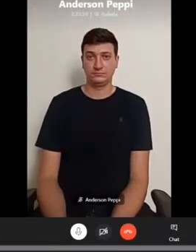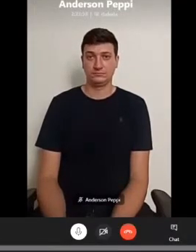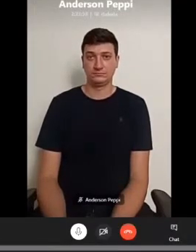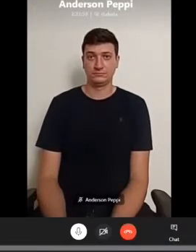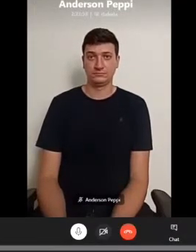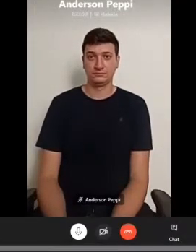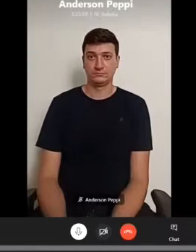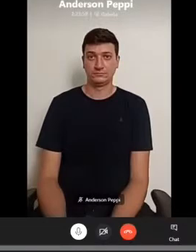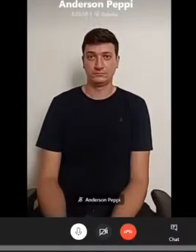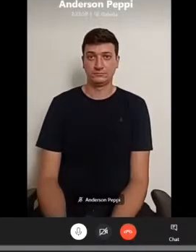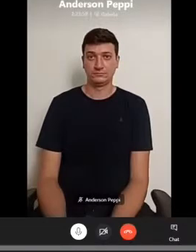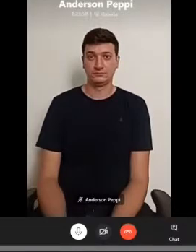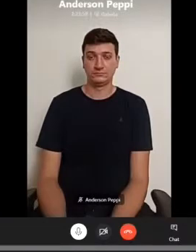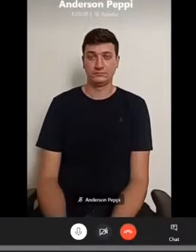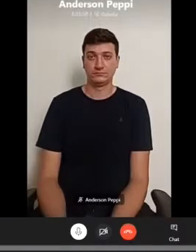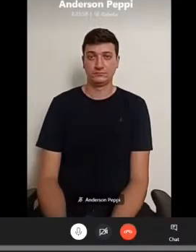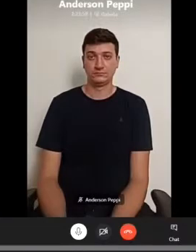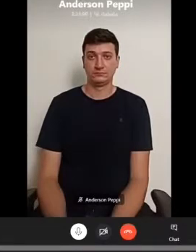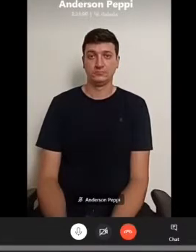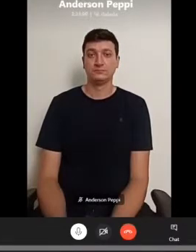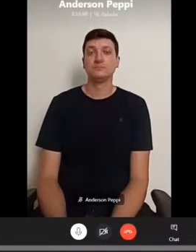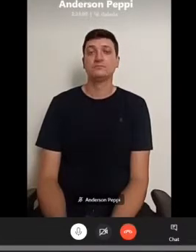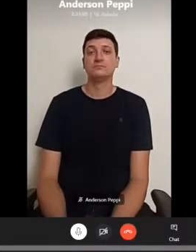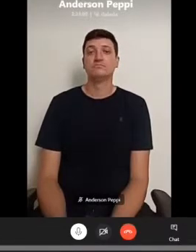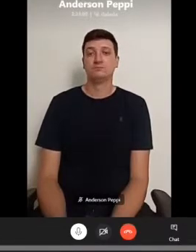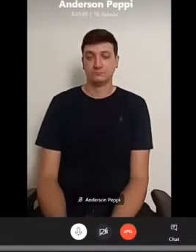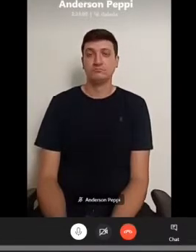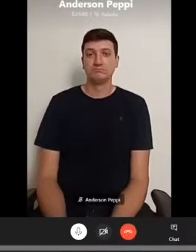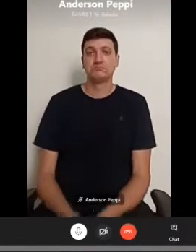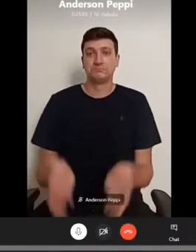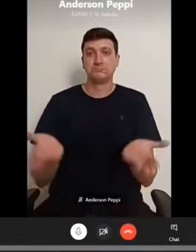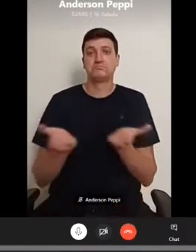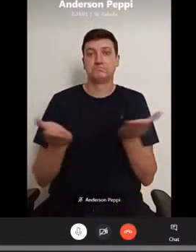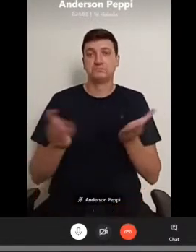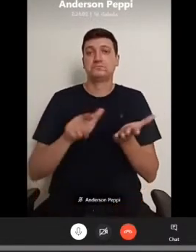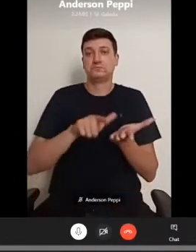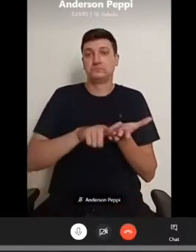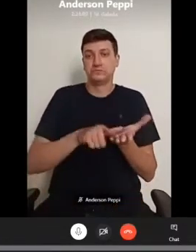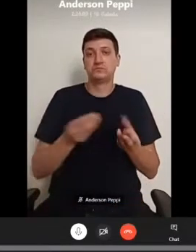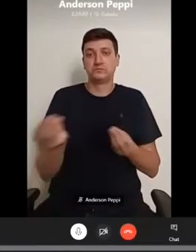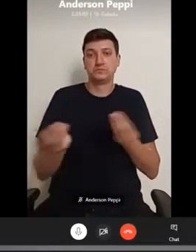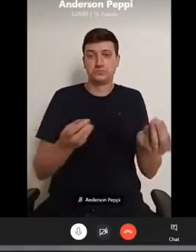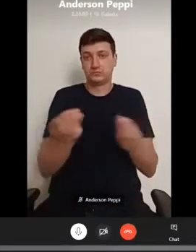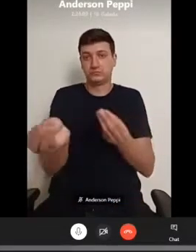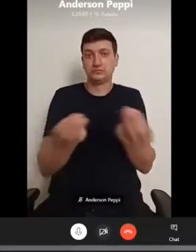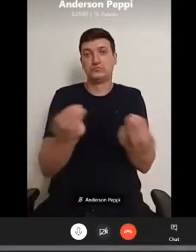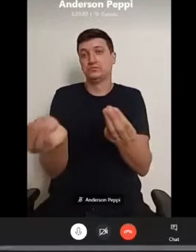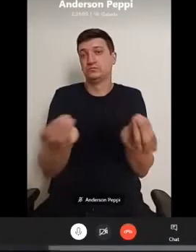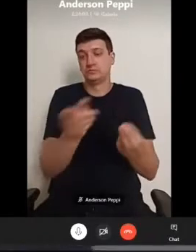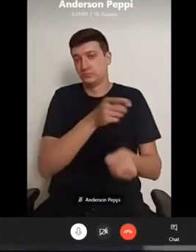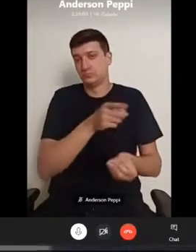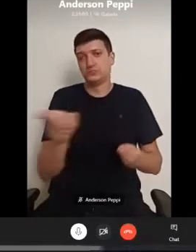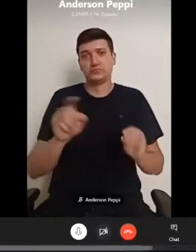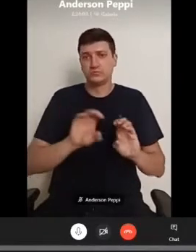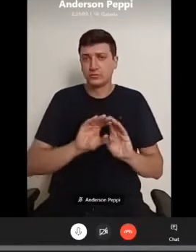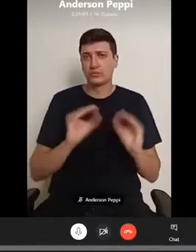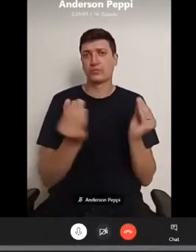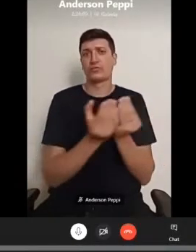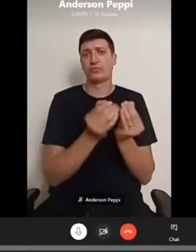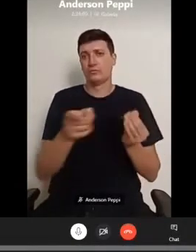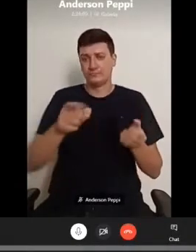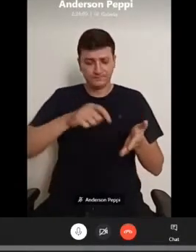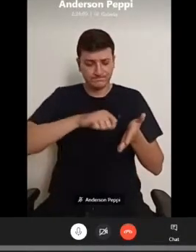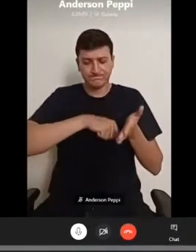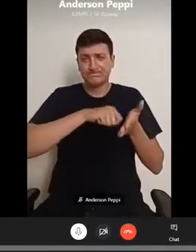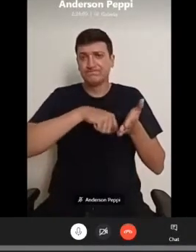Os vereadores, então, estão recebendo as cédulas únicas para todas as comissões e devem preenchê-las e assiná-las antes de